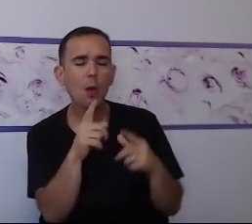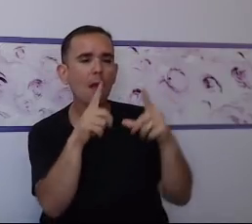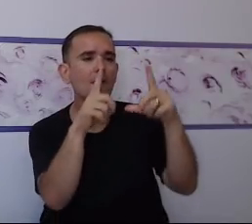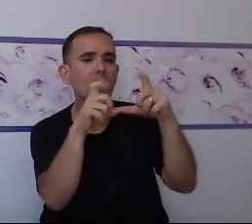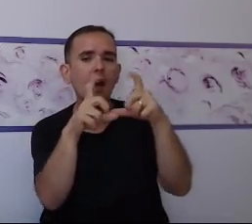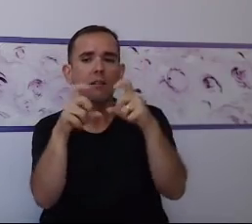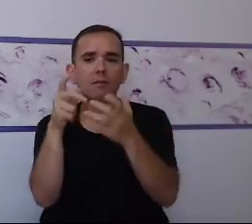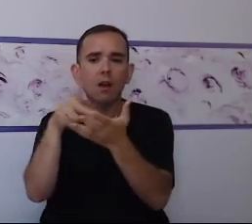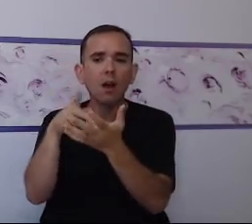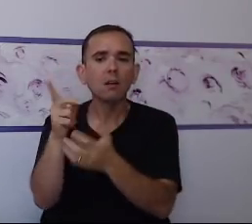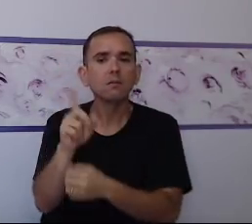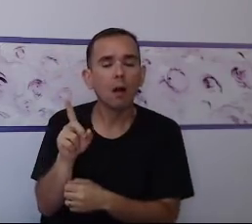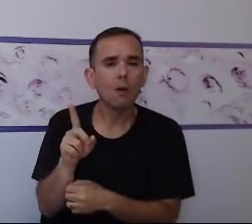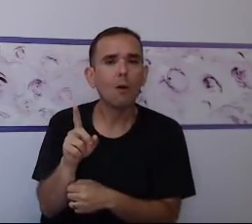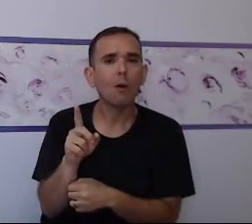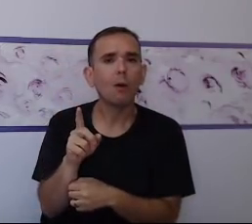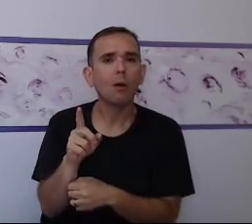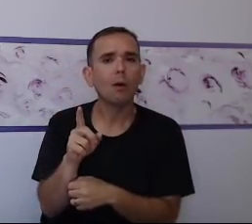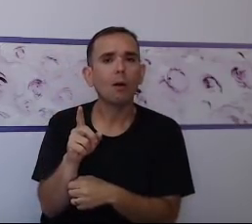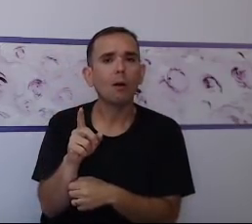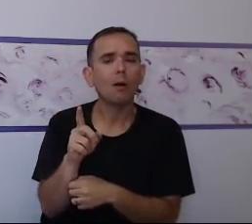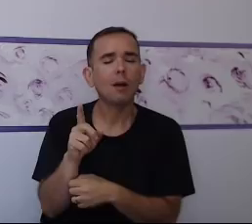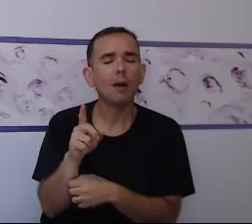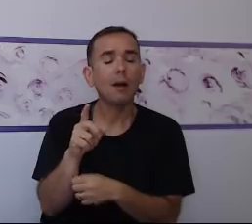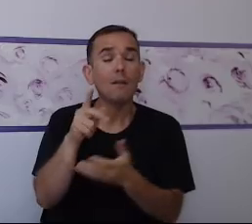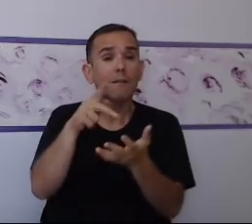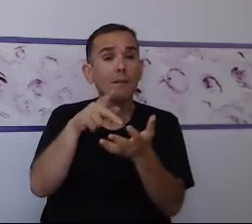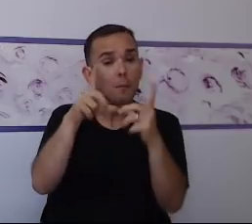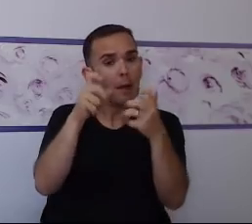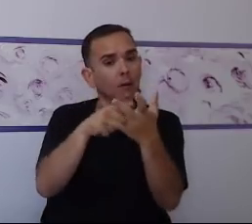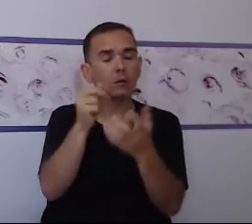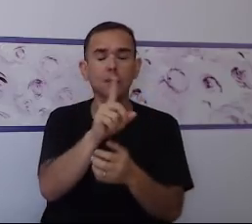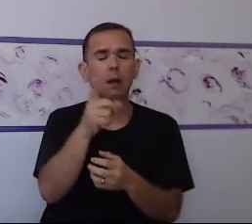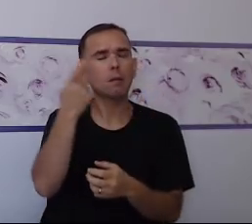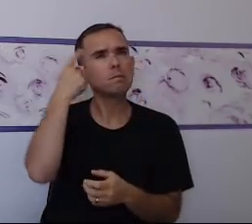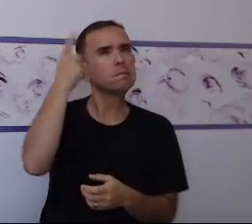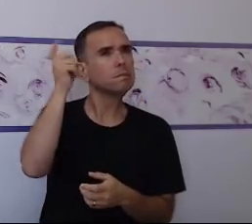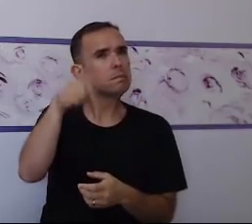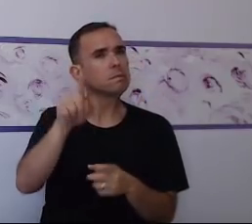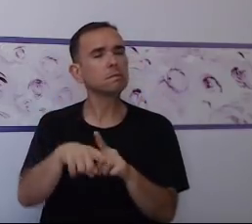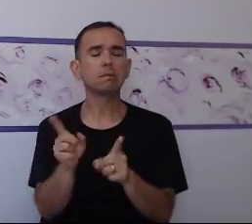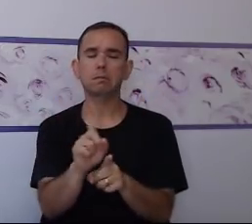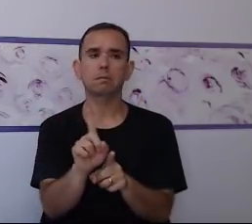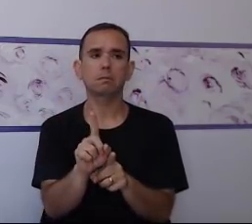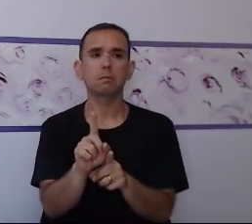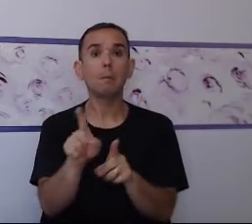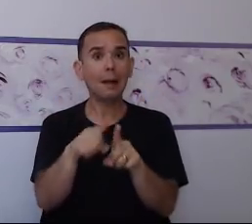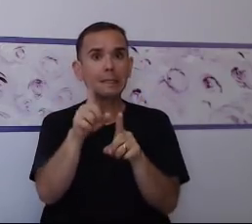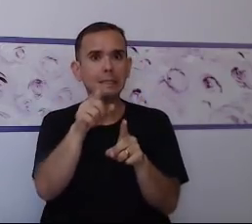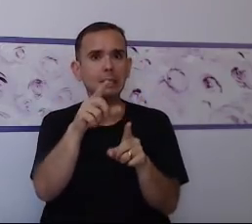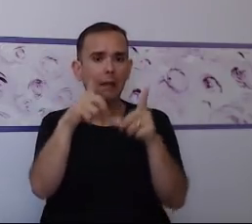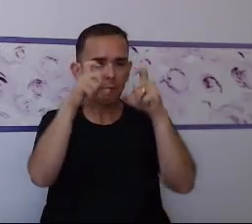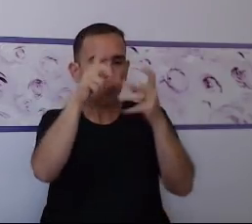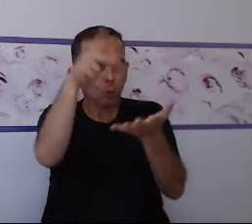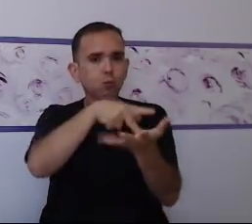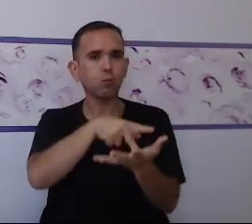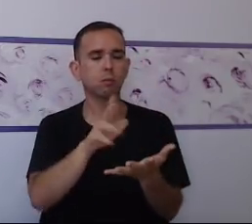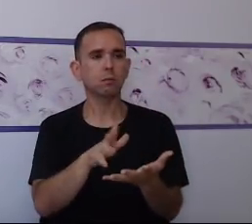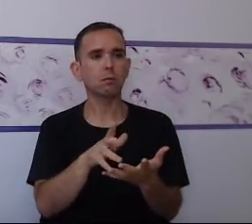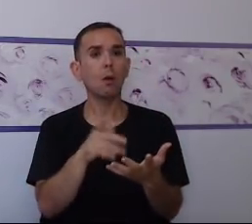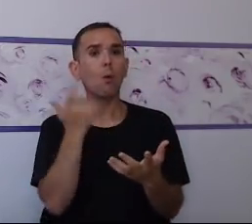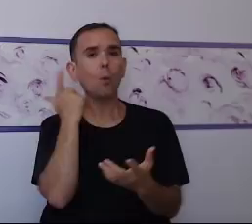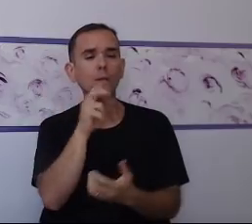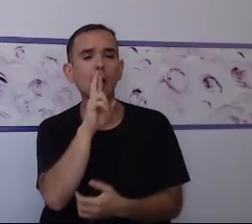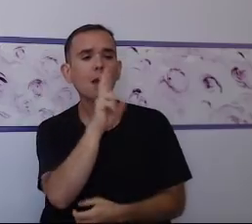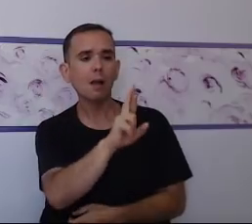imagens reais. E isso facilita muito o nosso trabalho, porque a partir daí a gente consegue tirar as